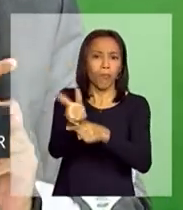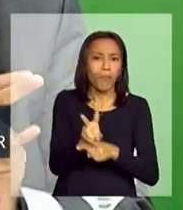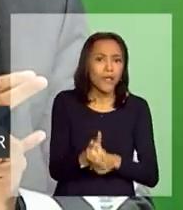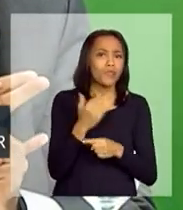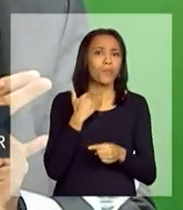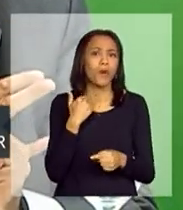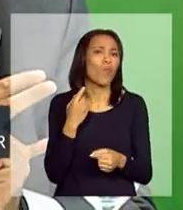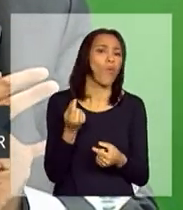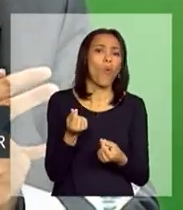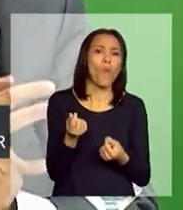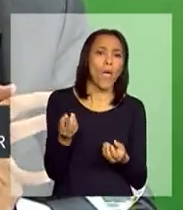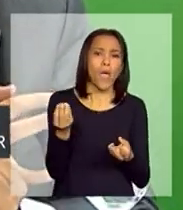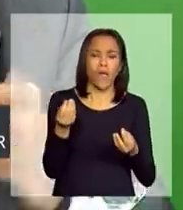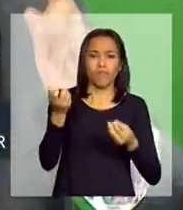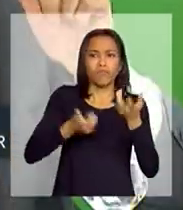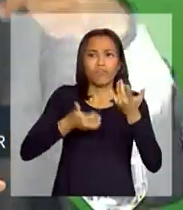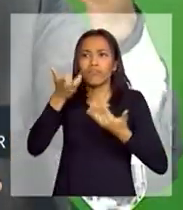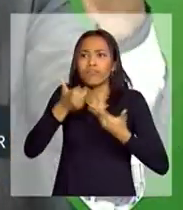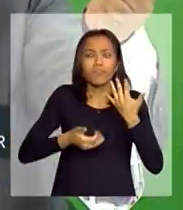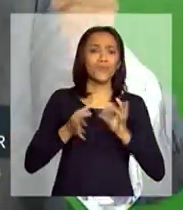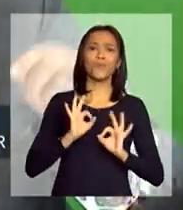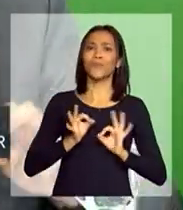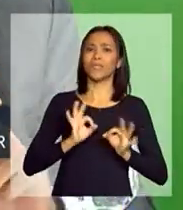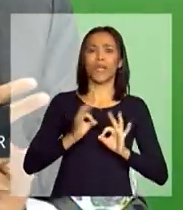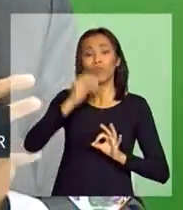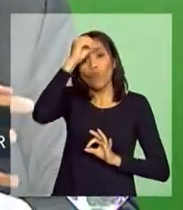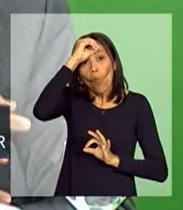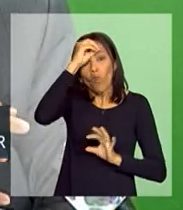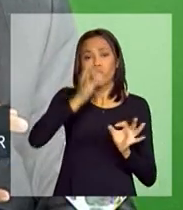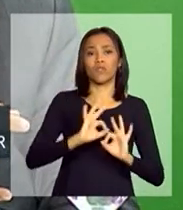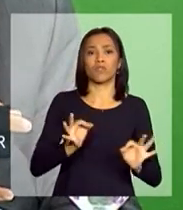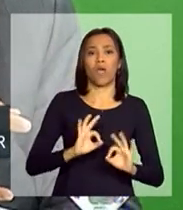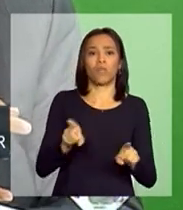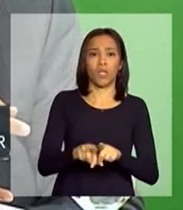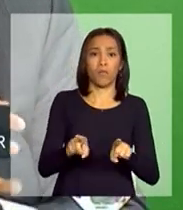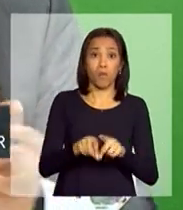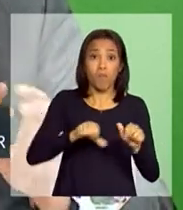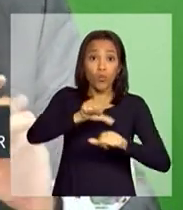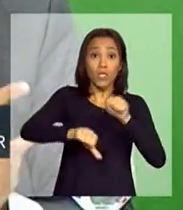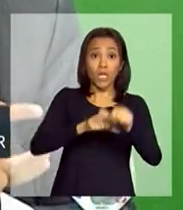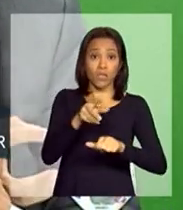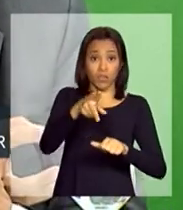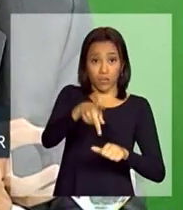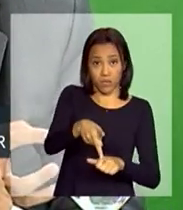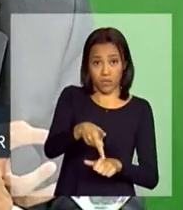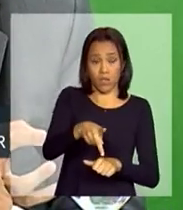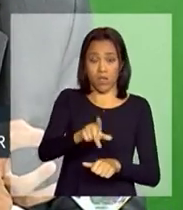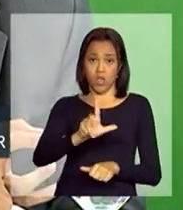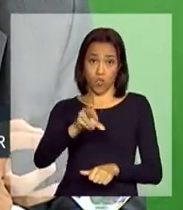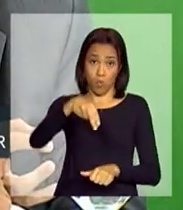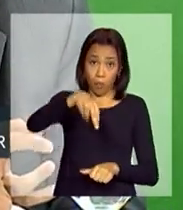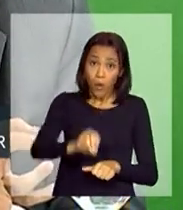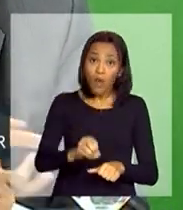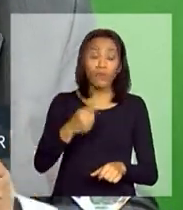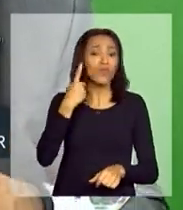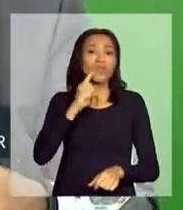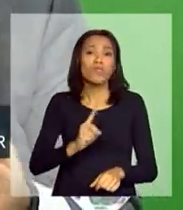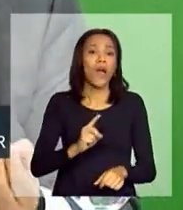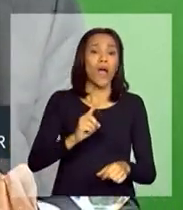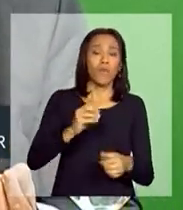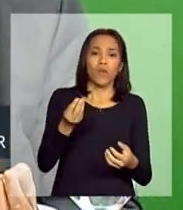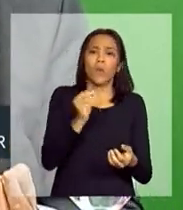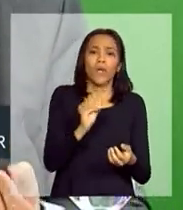sabem há uma alteração unilateral dos seus planos eles não sabem disso não sabem o que compunham quando contratam